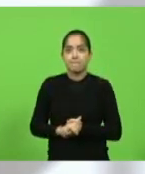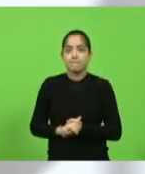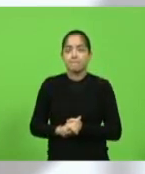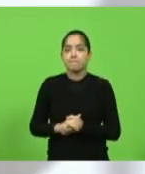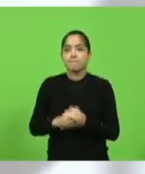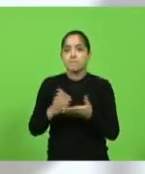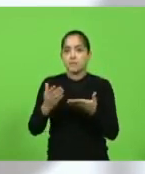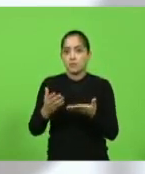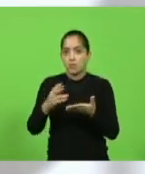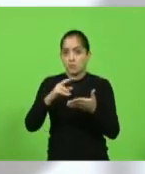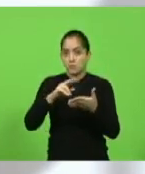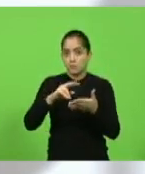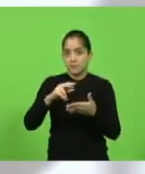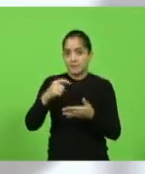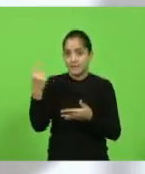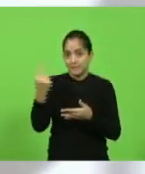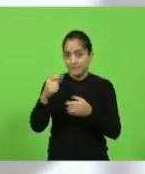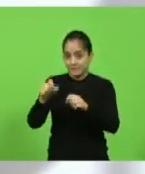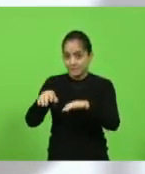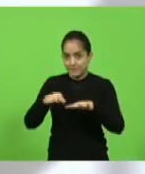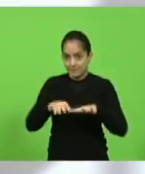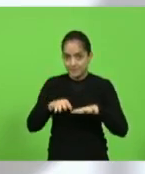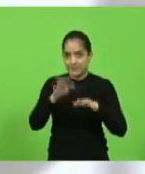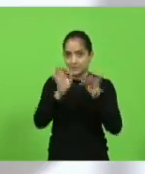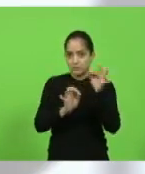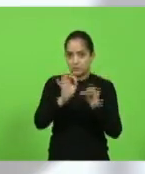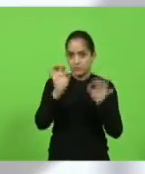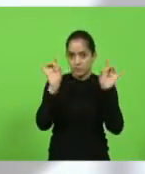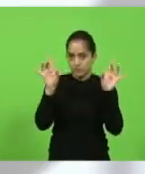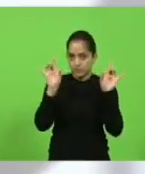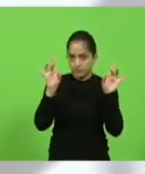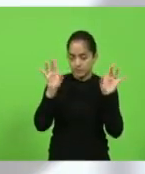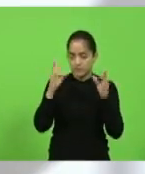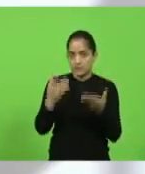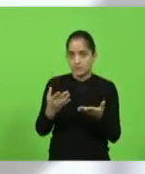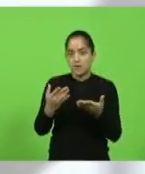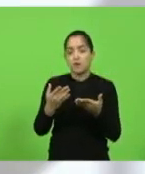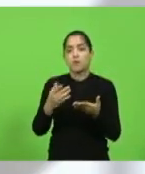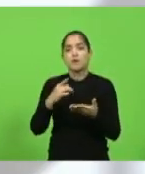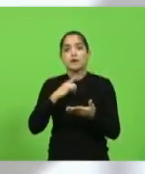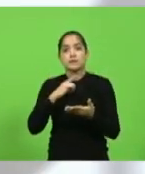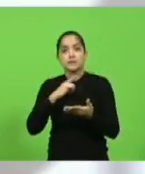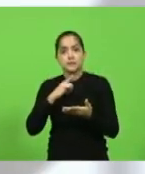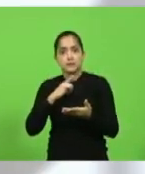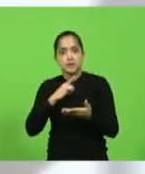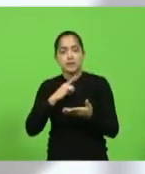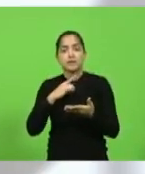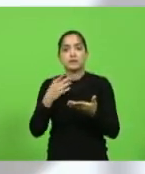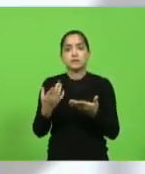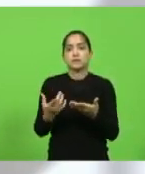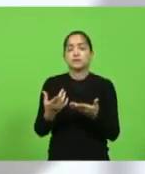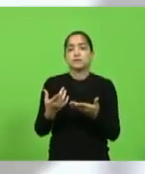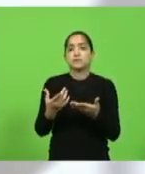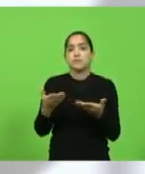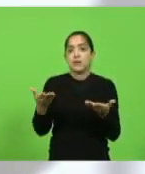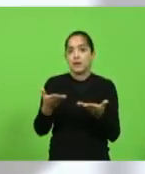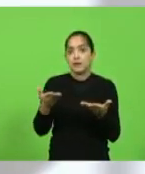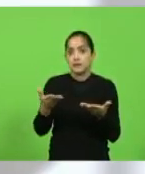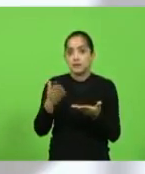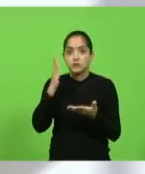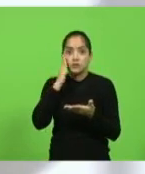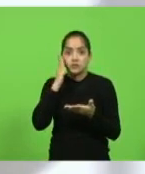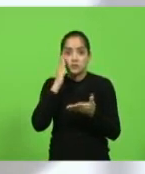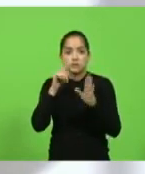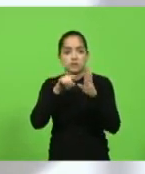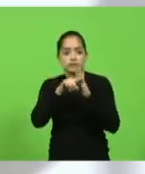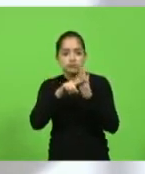disse na primeira sessão deste tribunal especial, existe a reserva e a independência de instâncias. Aqui, como sabido, nós apuramos um